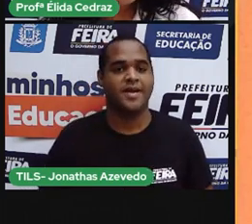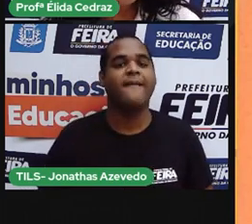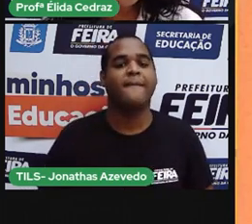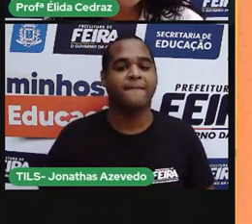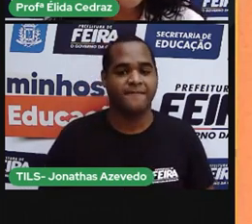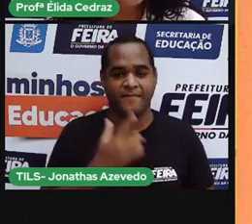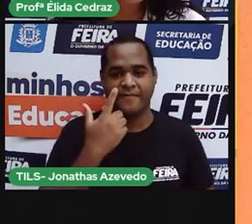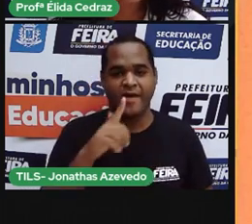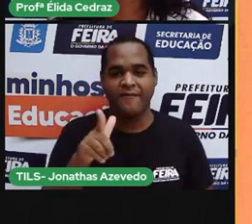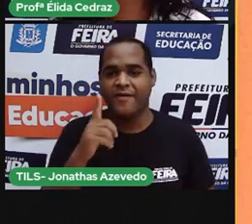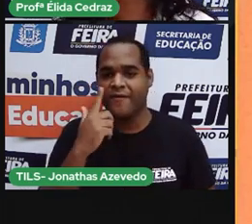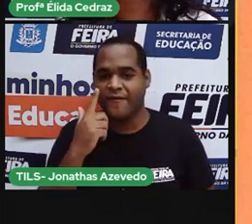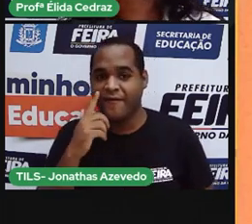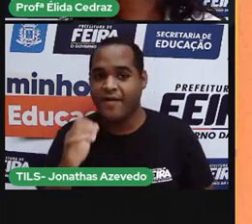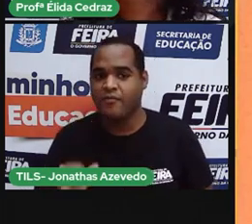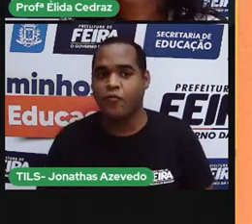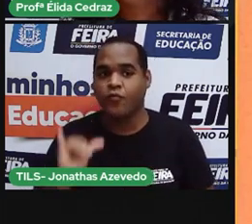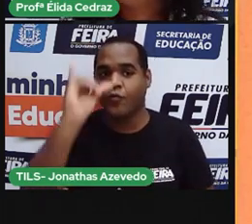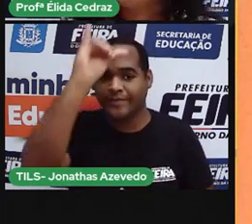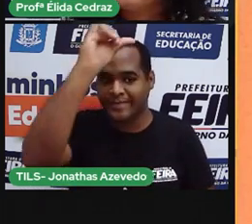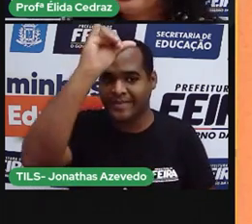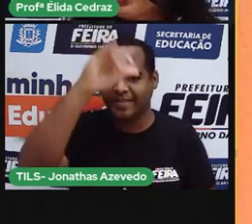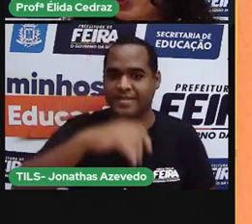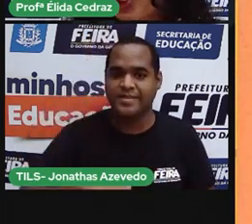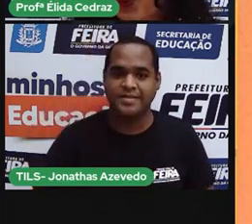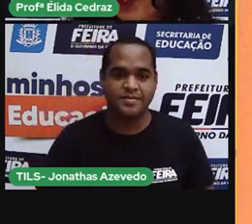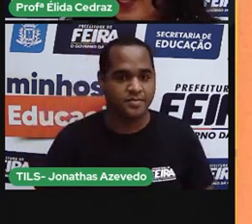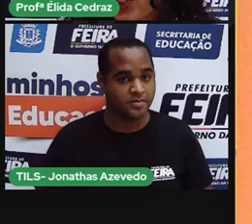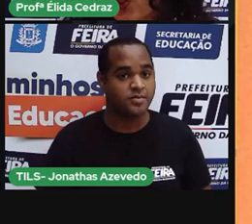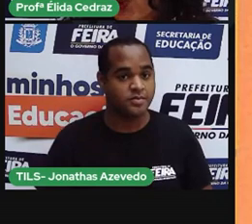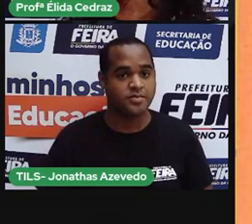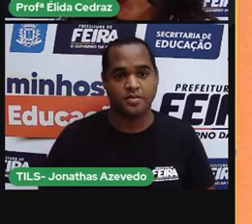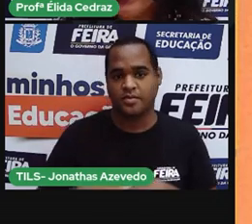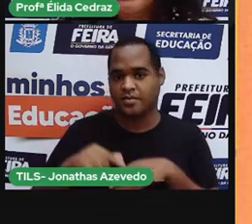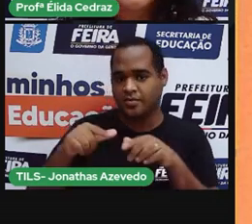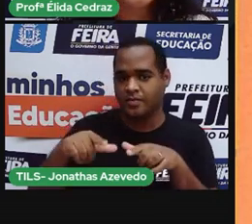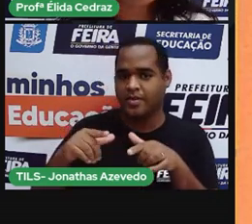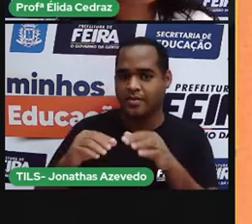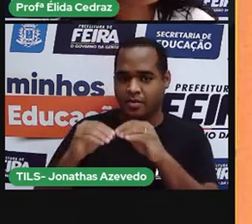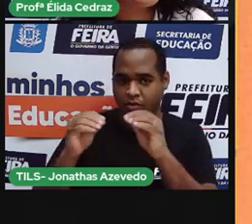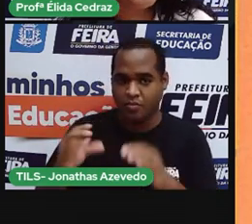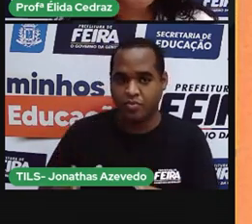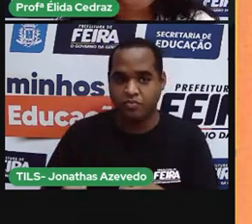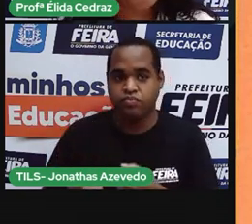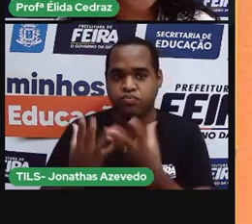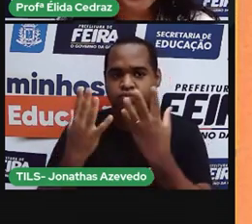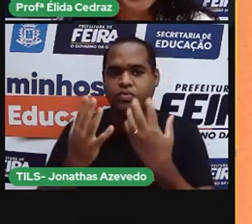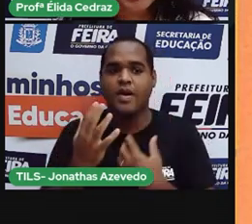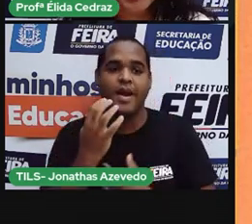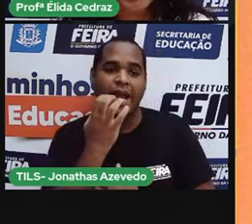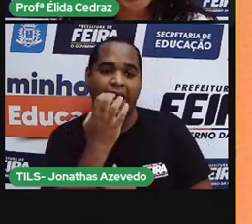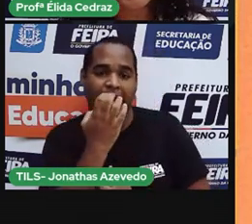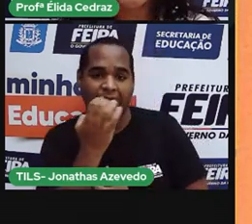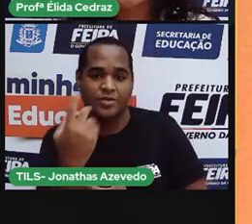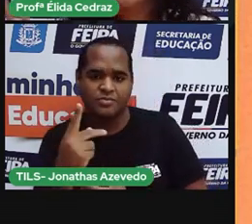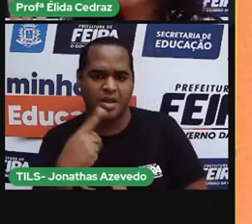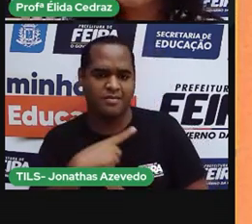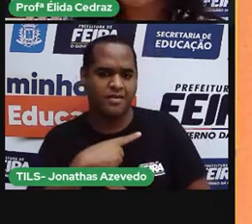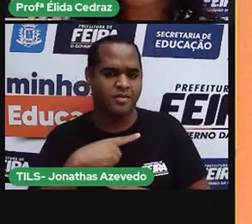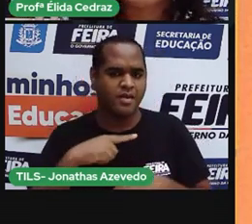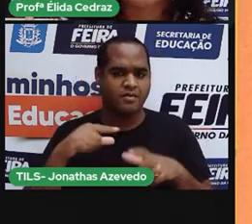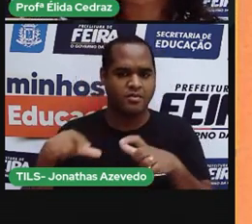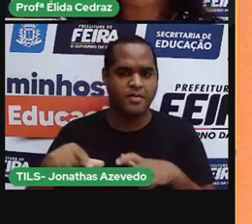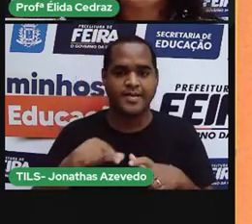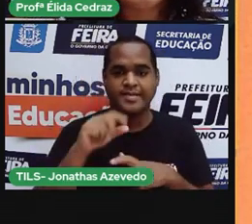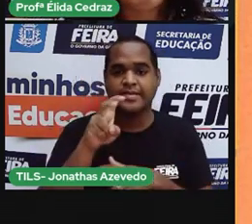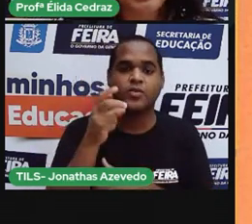Vai decolar. No foguete do cachorro tem lugar para muita gente.